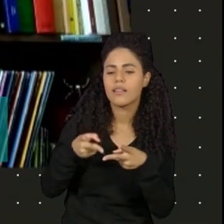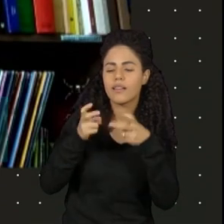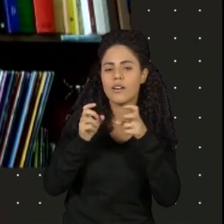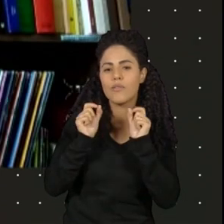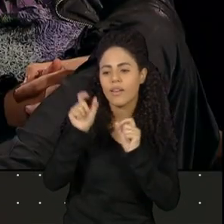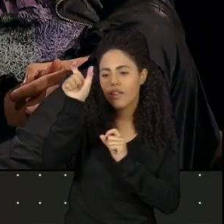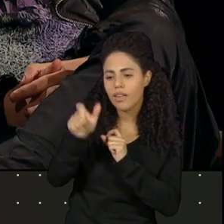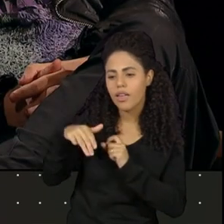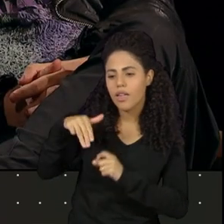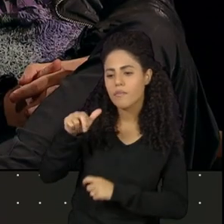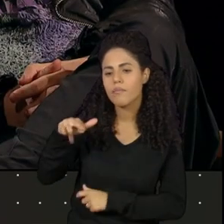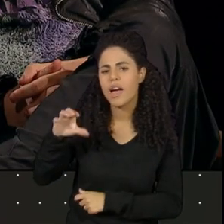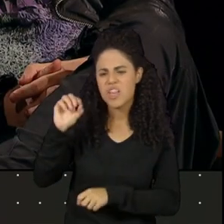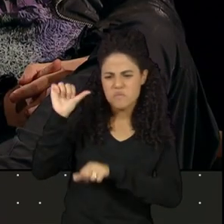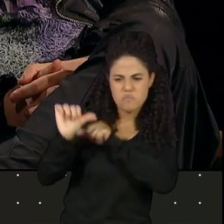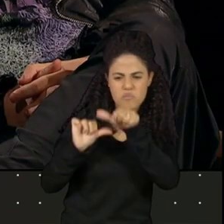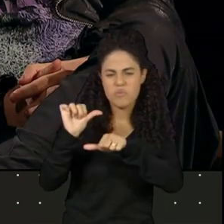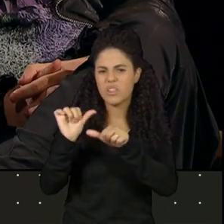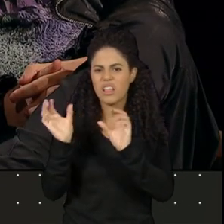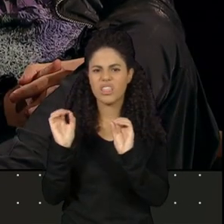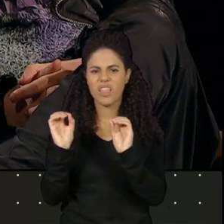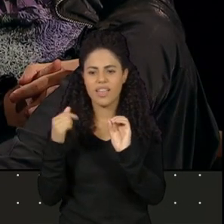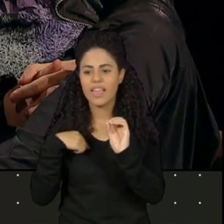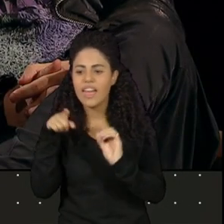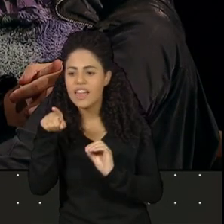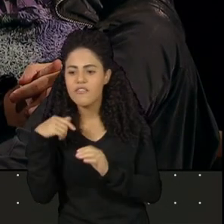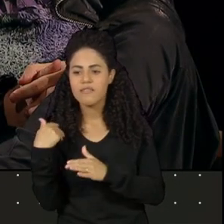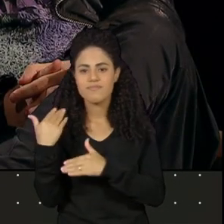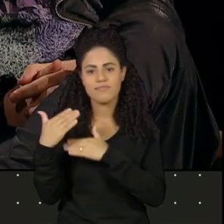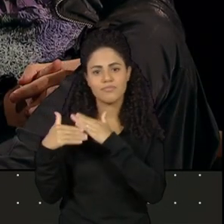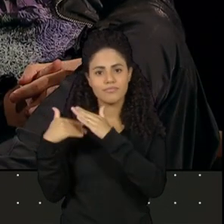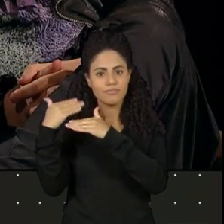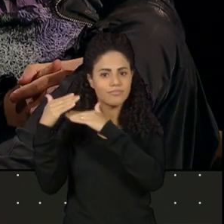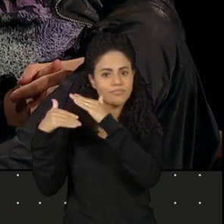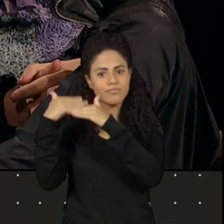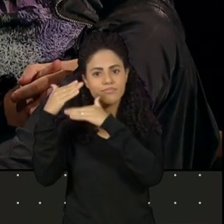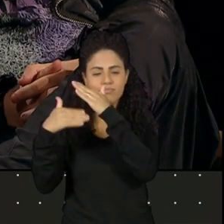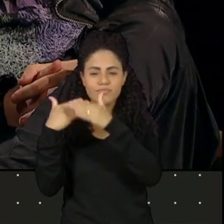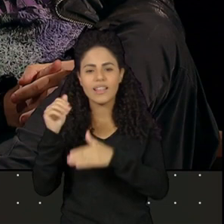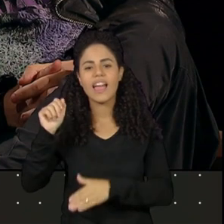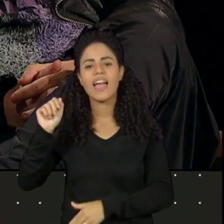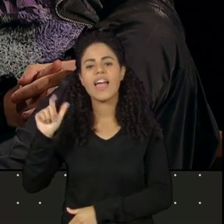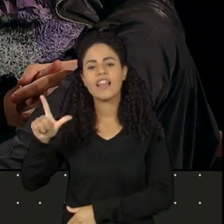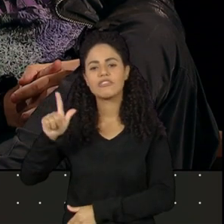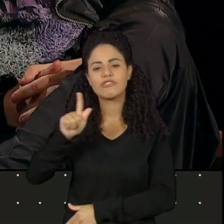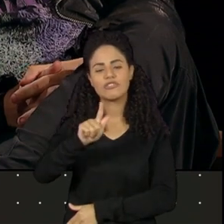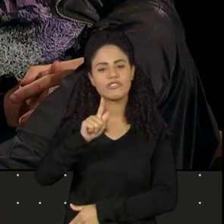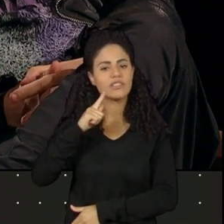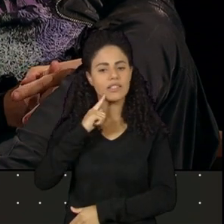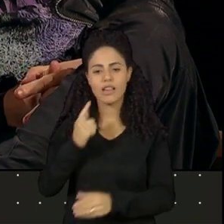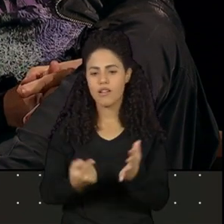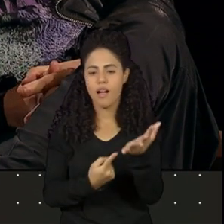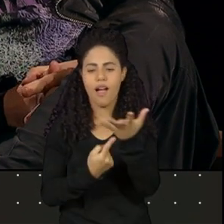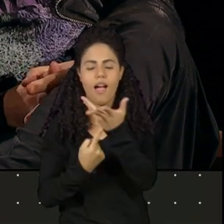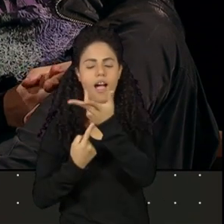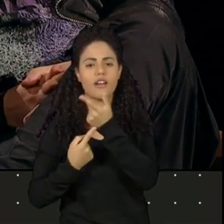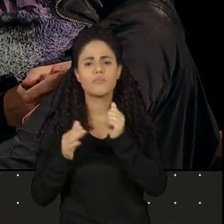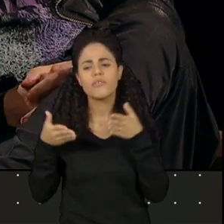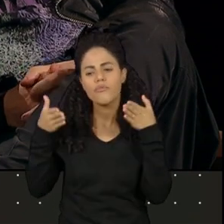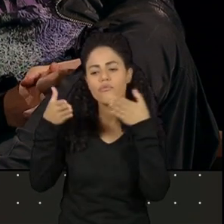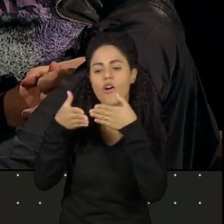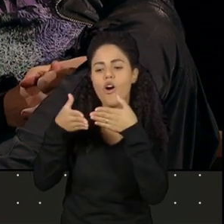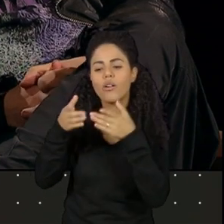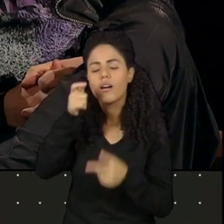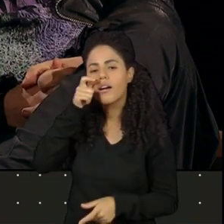ele não mudou quase nada. Ele foi se sofisticando na sua linguagem artística, mas o foco de